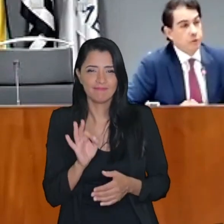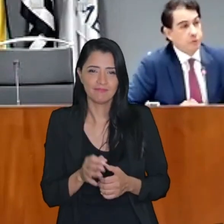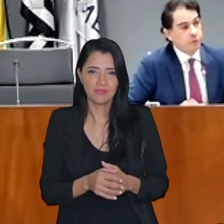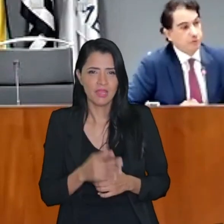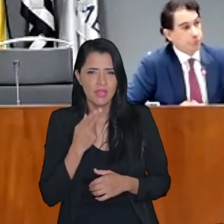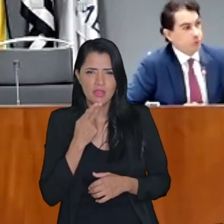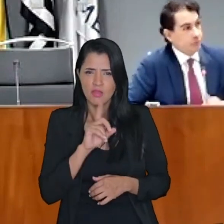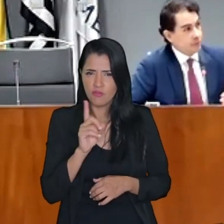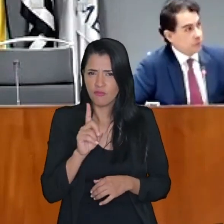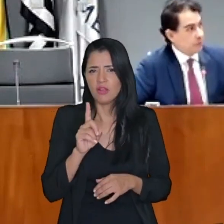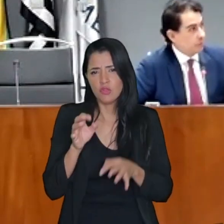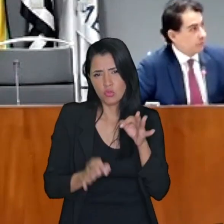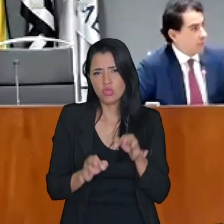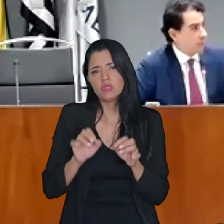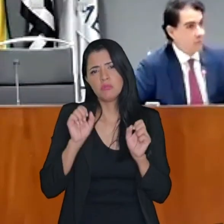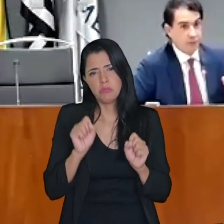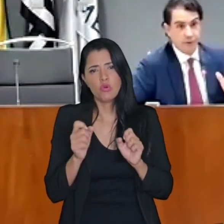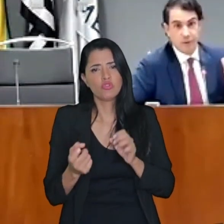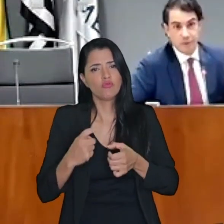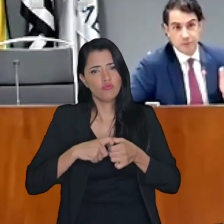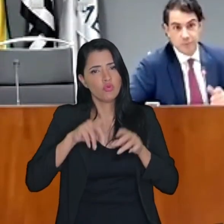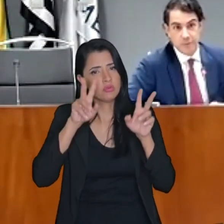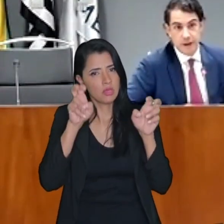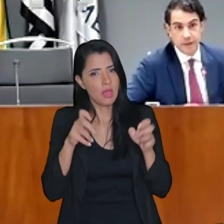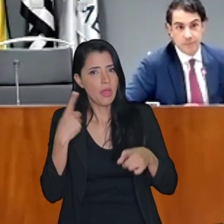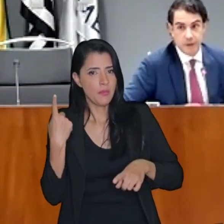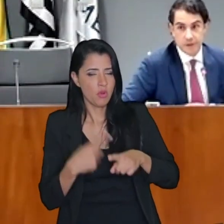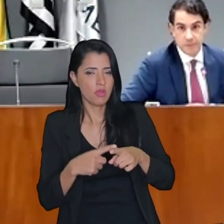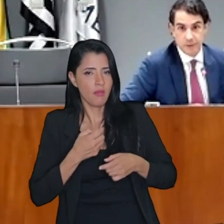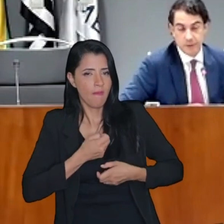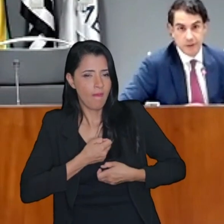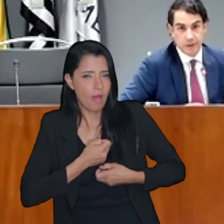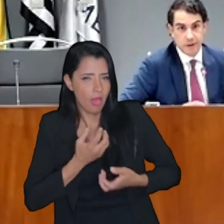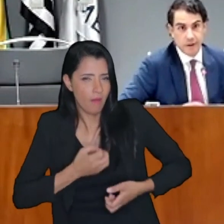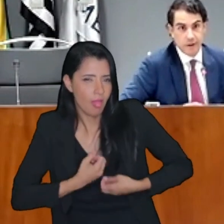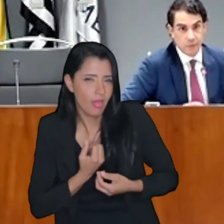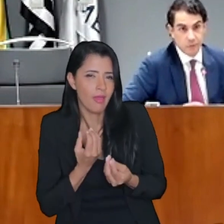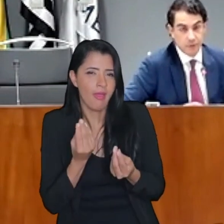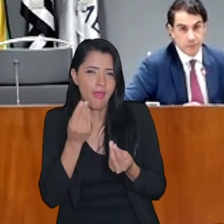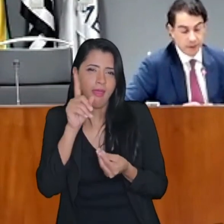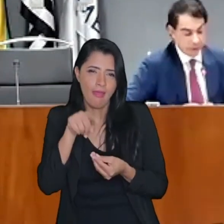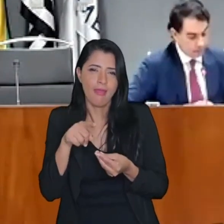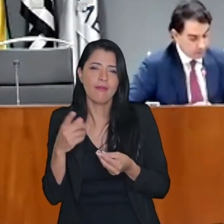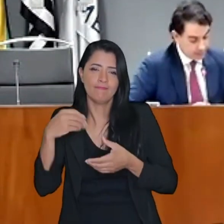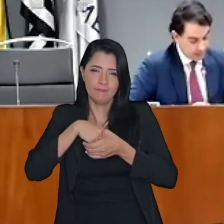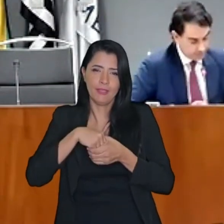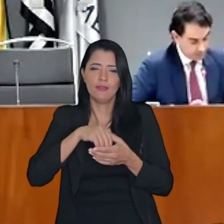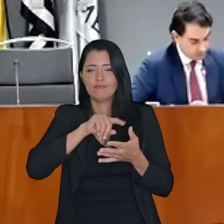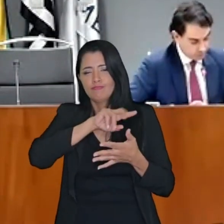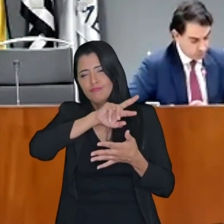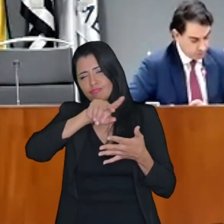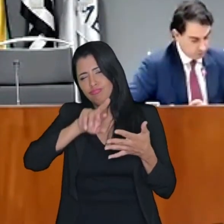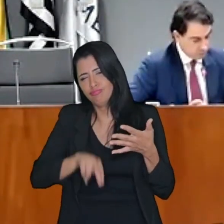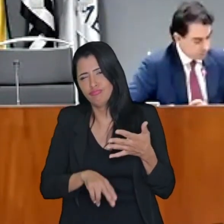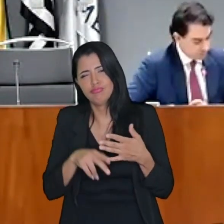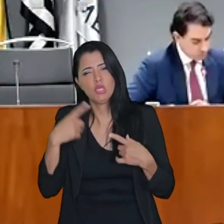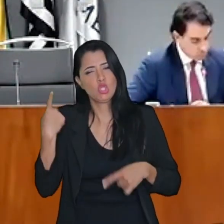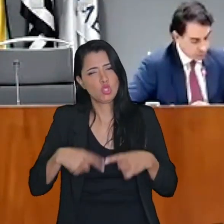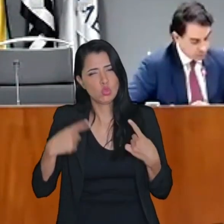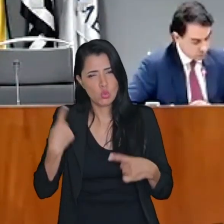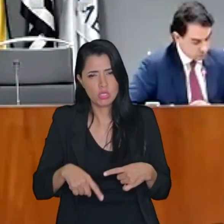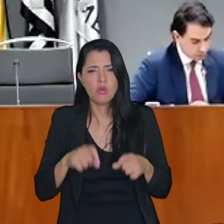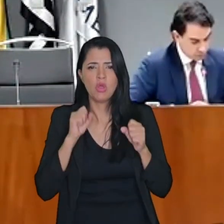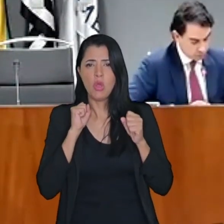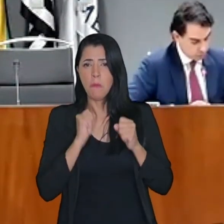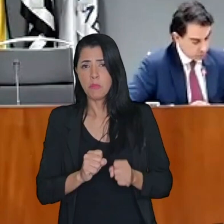eu não falei de obstrução da justiça, mas a gente pode voltar ao assunto, porque colaboração premiada praticamente contempla aqui uma série de discussões, mas a gente